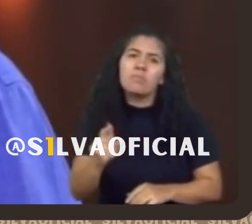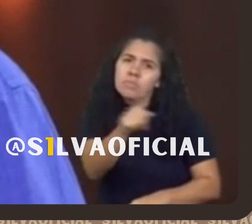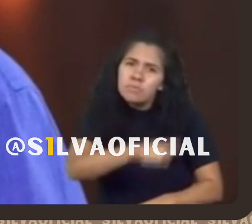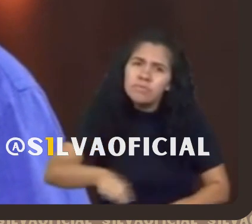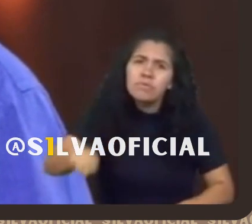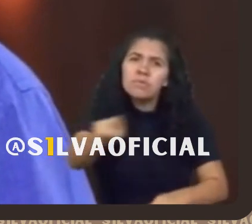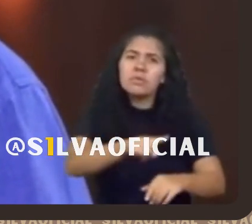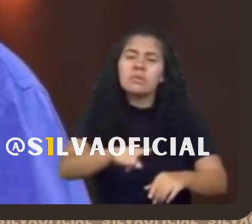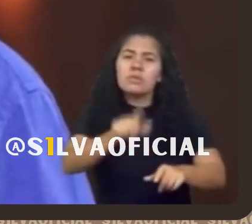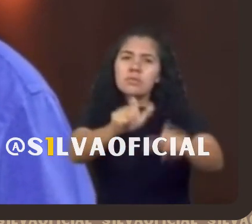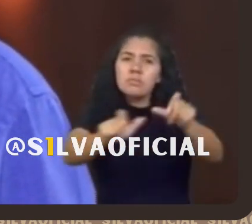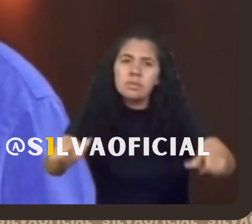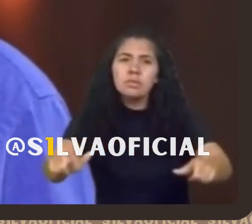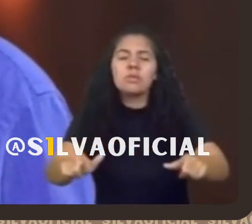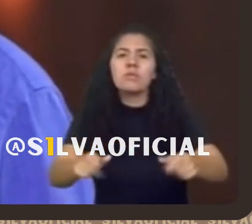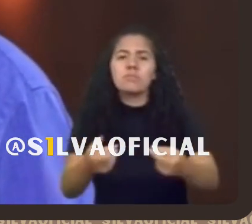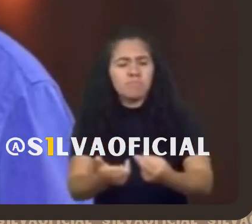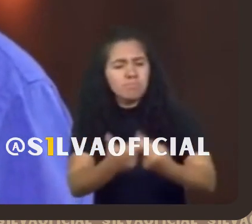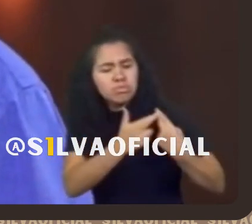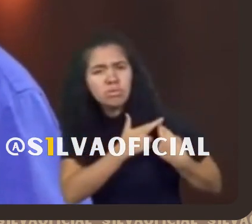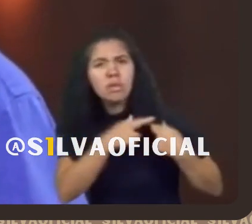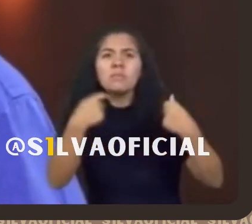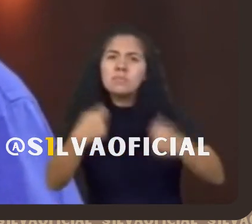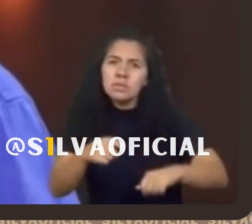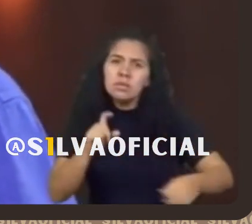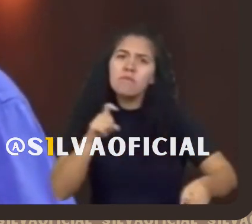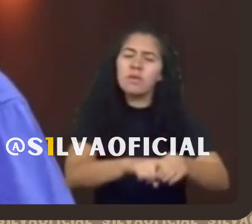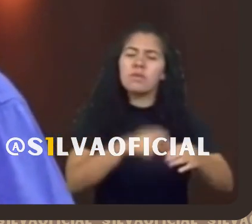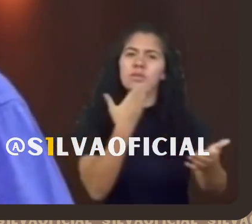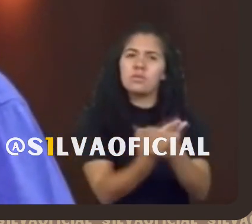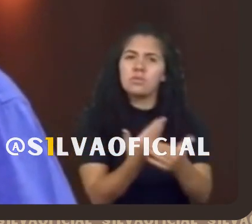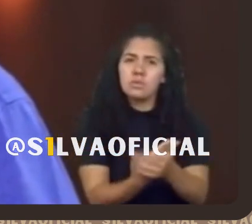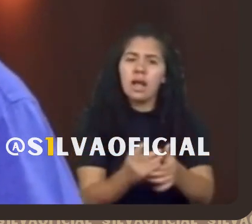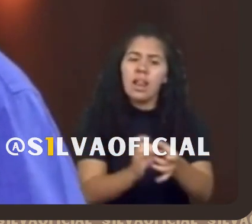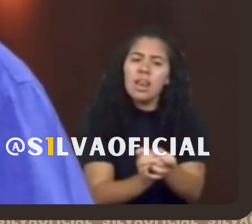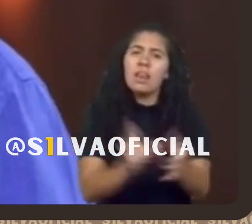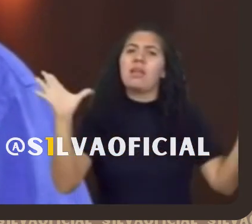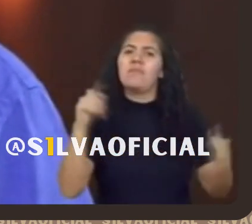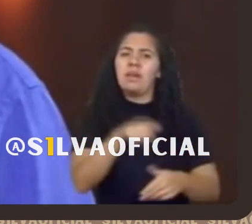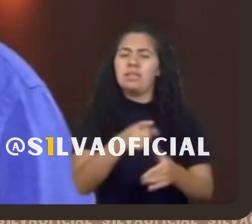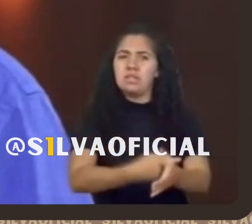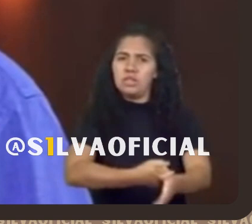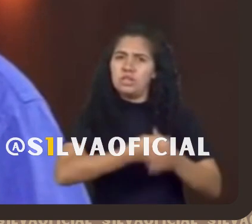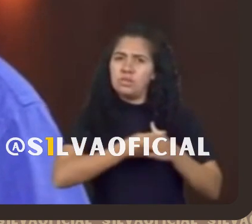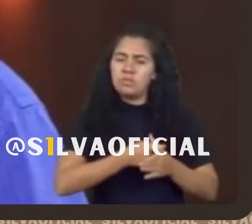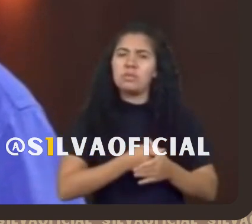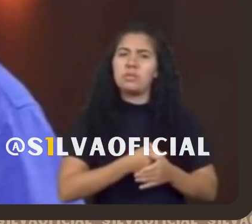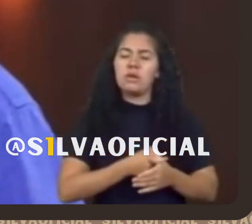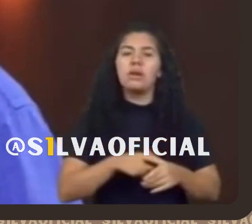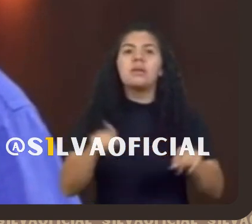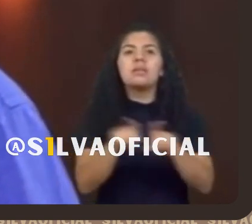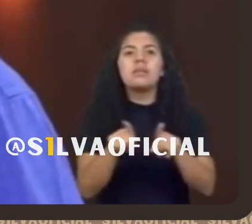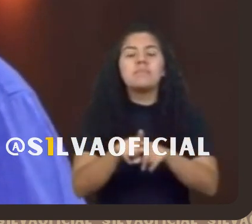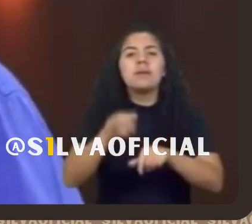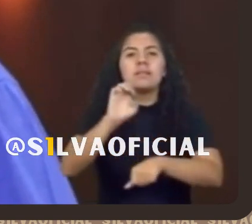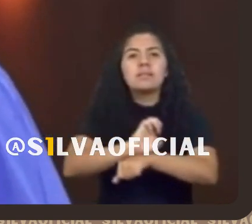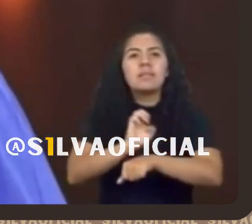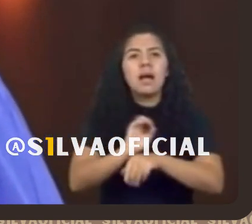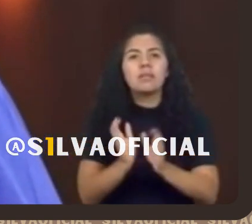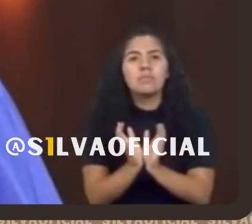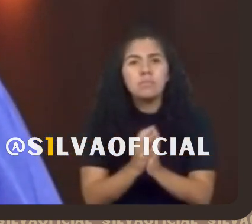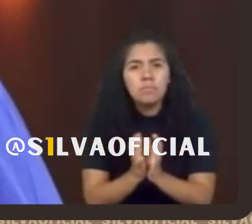voltar a estudar negociar suas ficar livre D sua dívida de poder pagar Pernambuco meu estado Natal